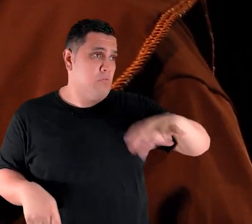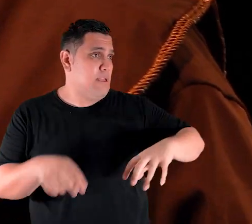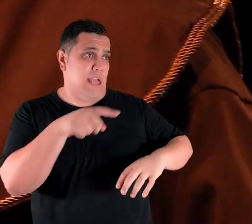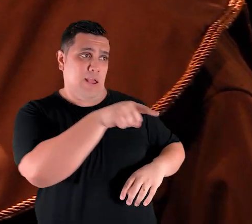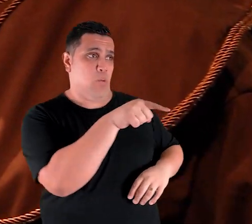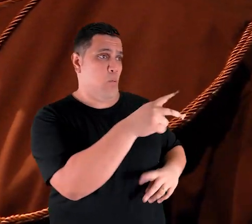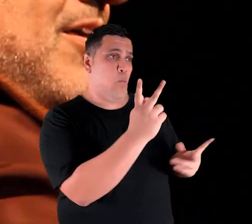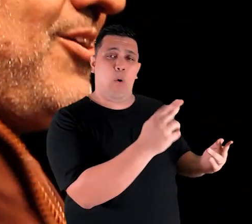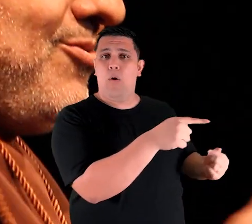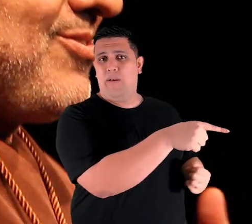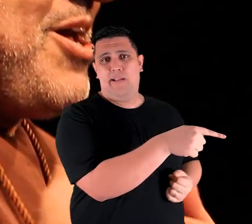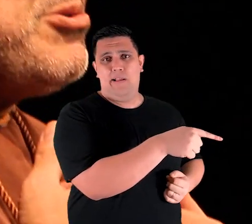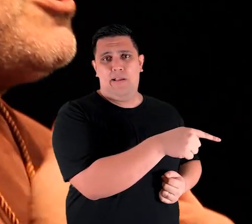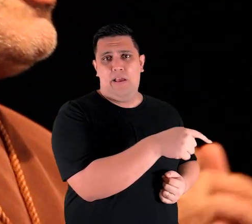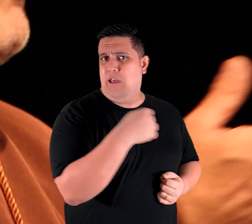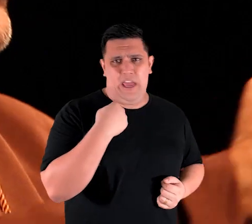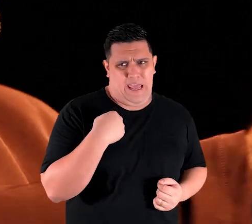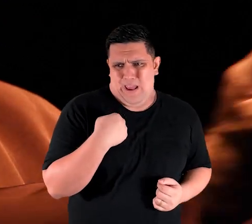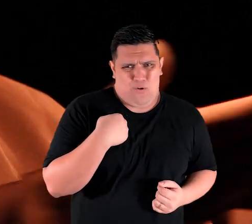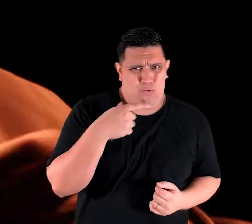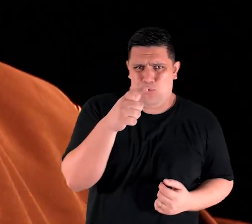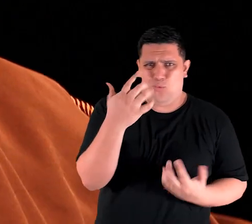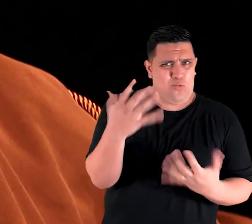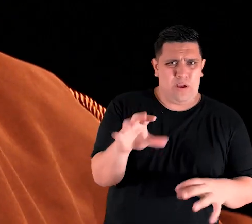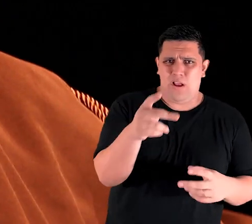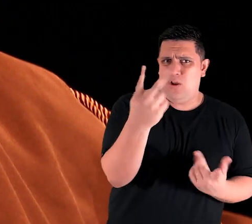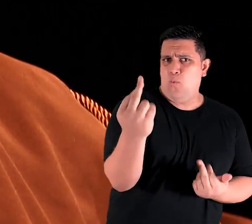ser igual a ele. Eu não quero ser igual a...